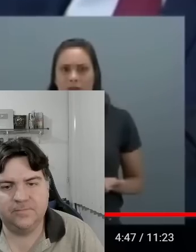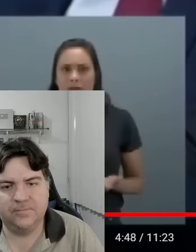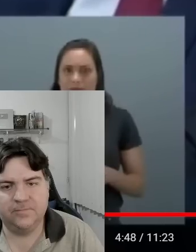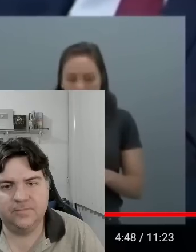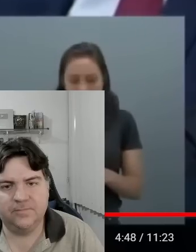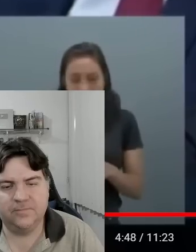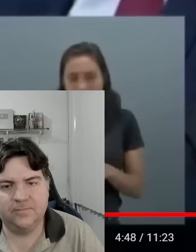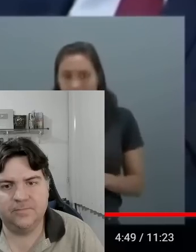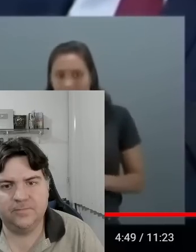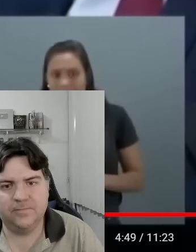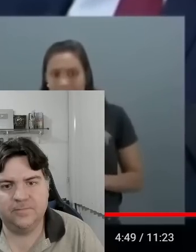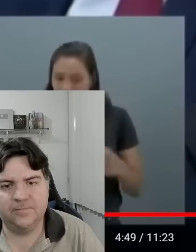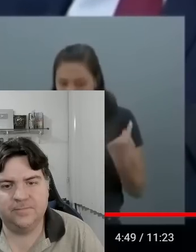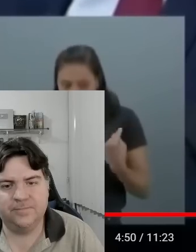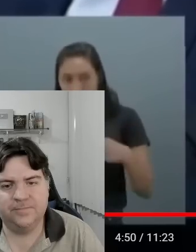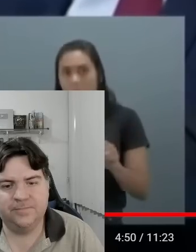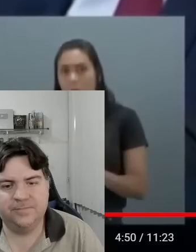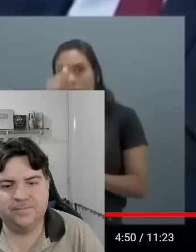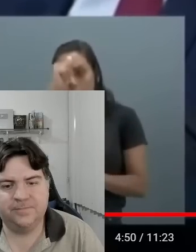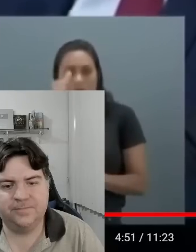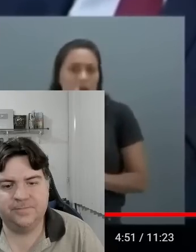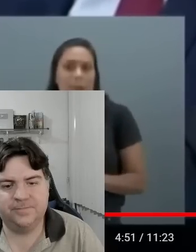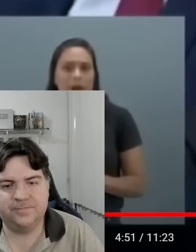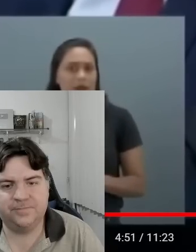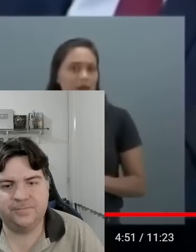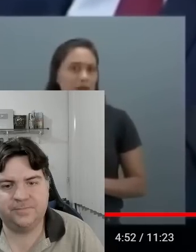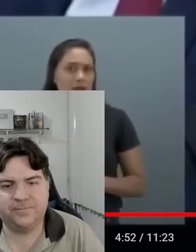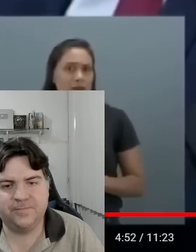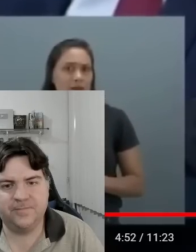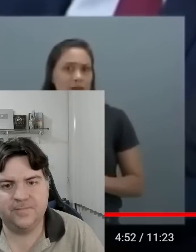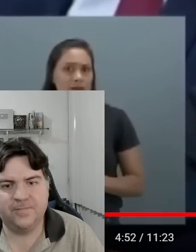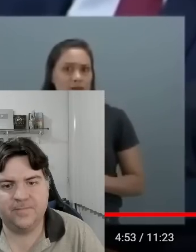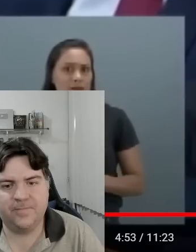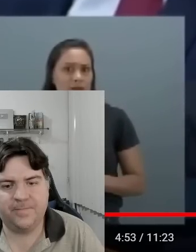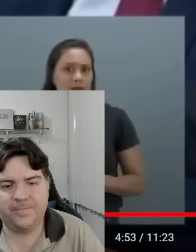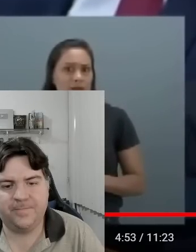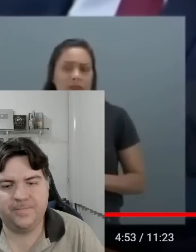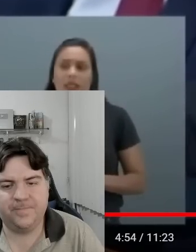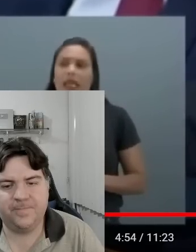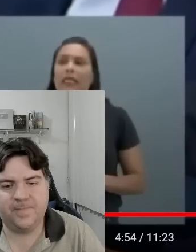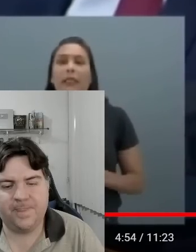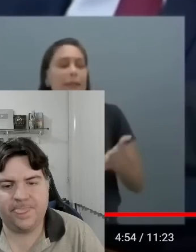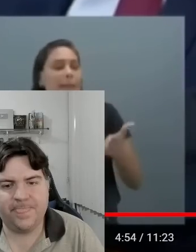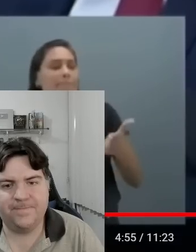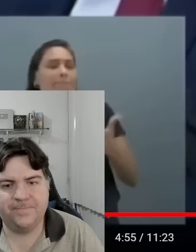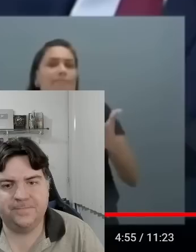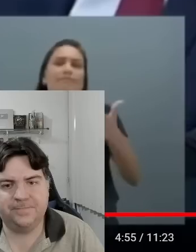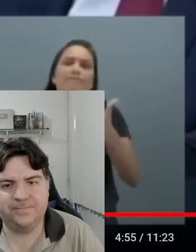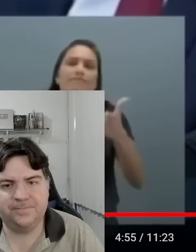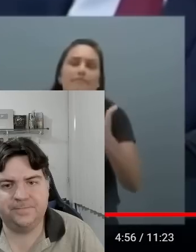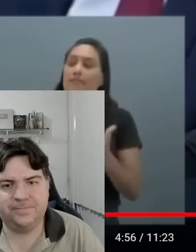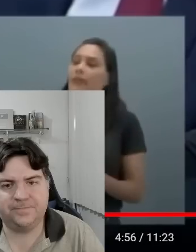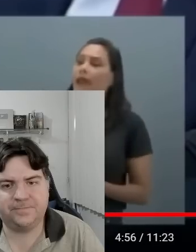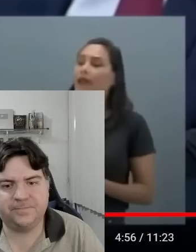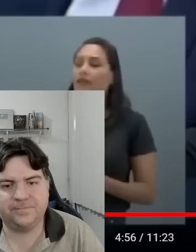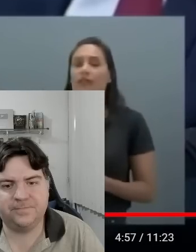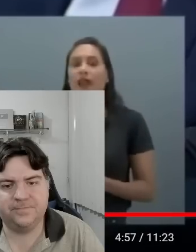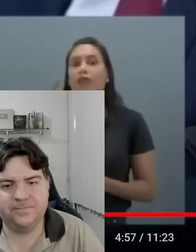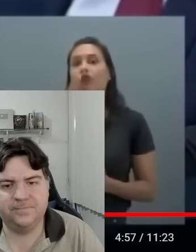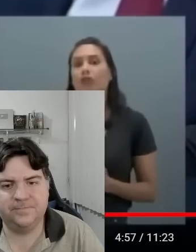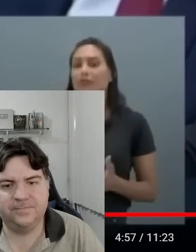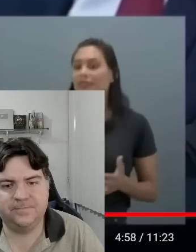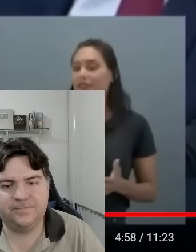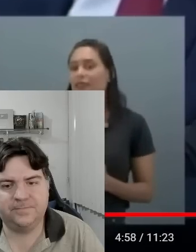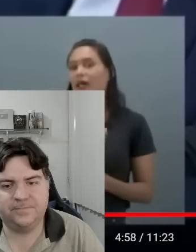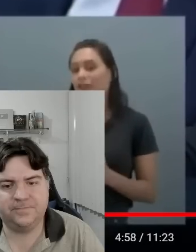contra o grupo Hamas, que impede ações de Israel para obter o resgate desses reféns? Então,